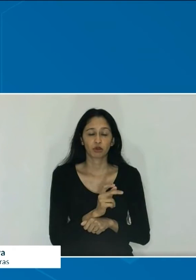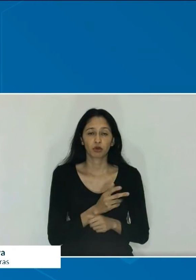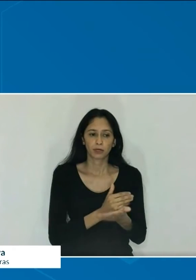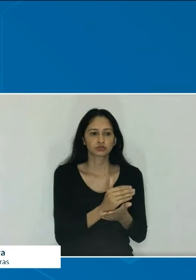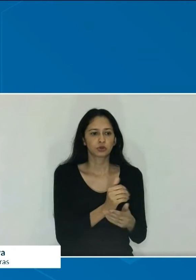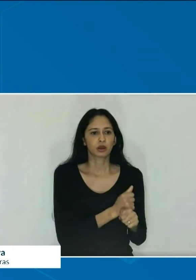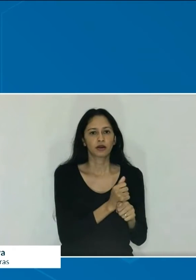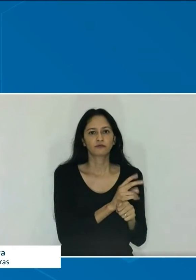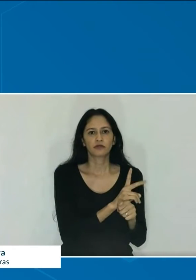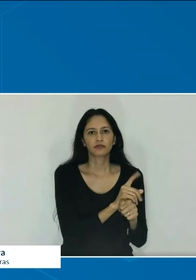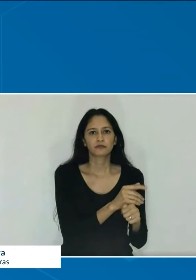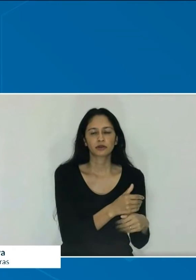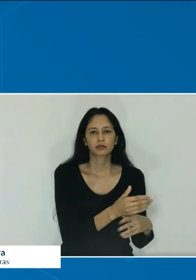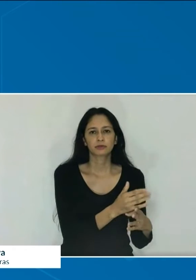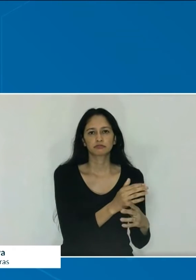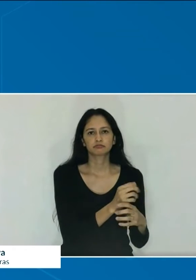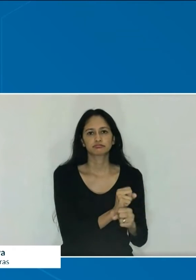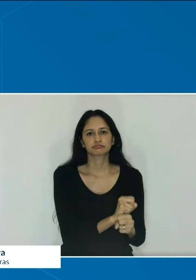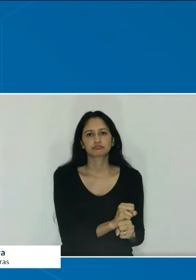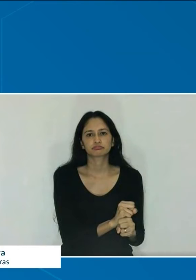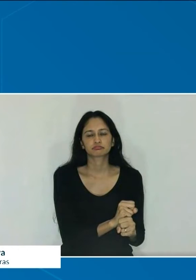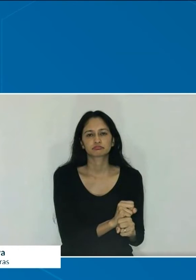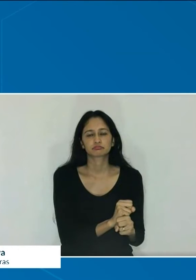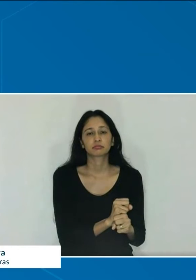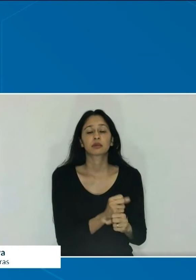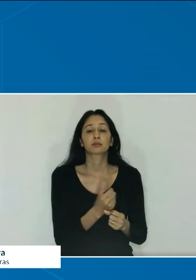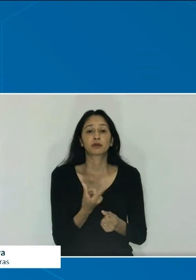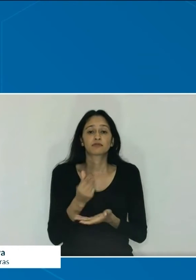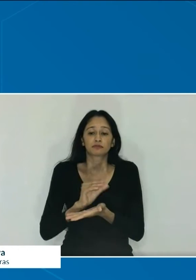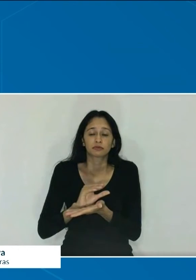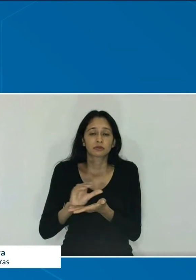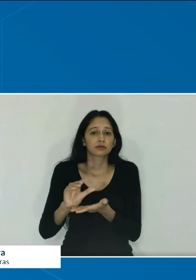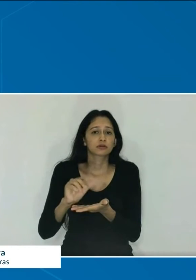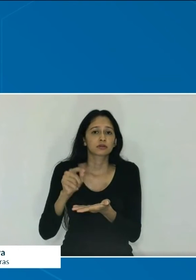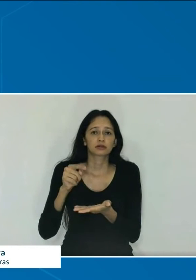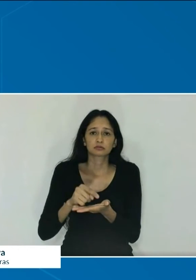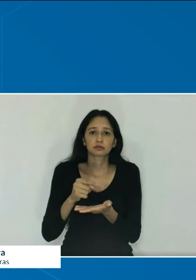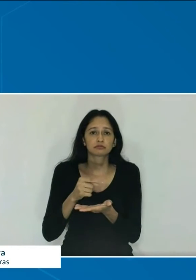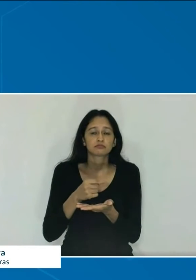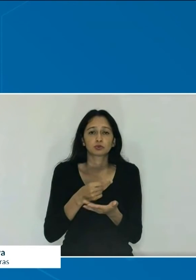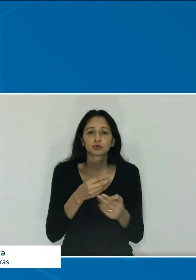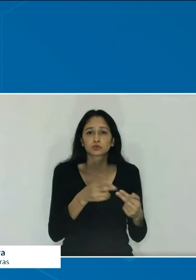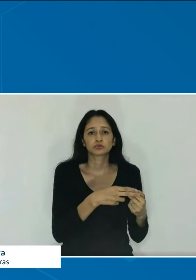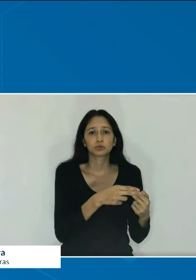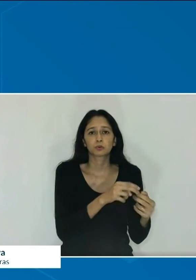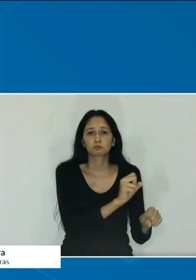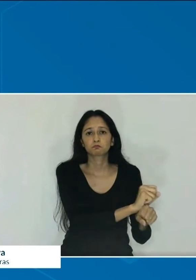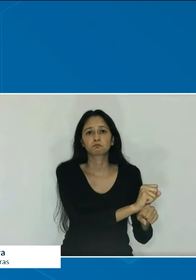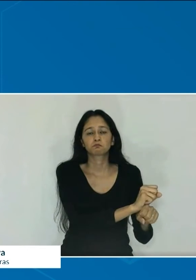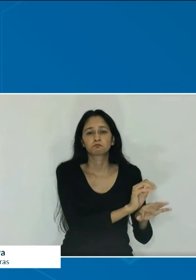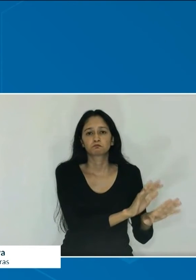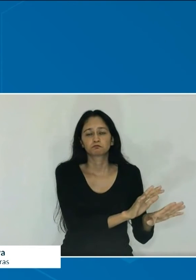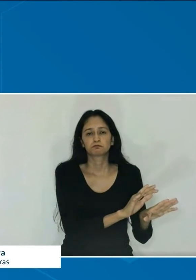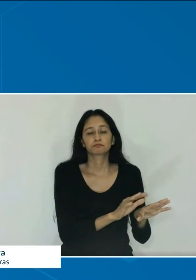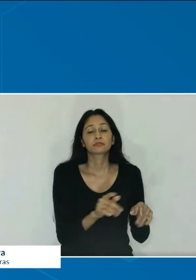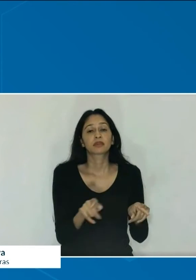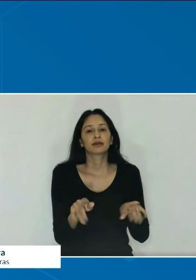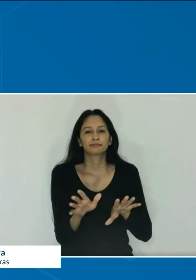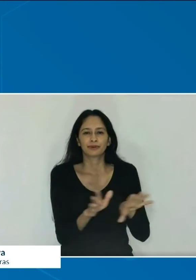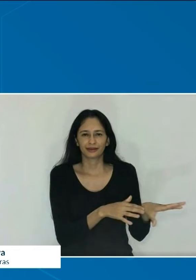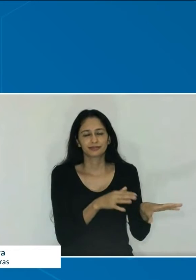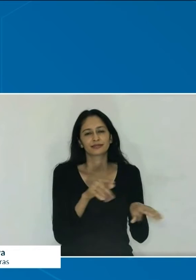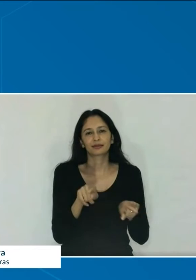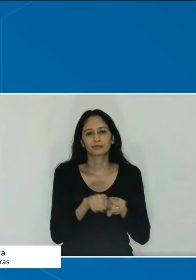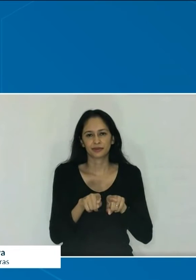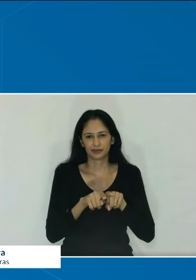morreu-se todo aquele investimento, aquele planejamento que foi investido. Existe também, em cima do ônibus, no caso do